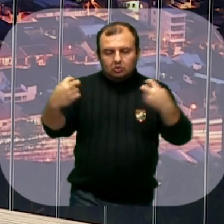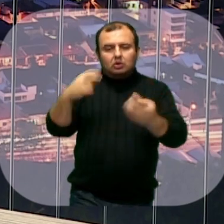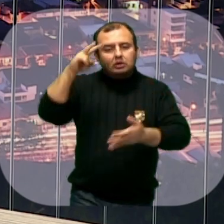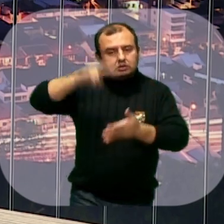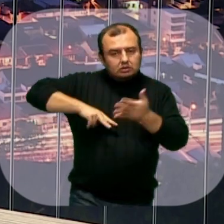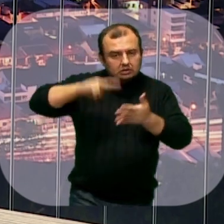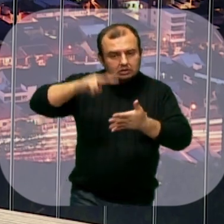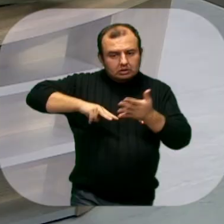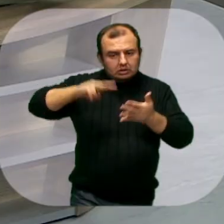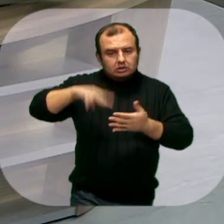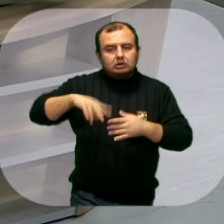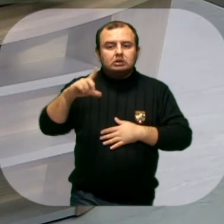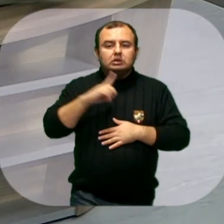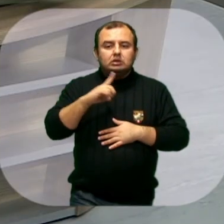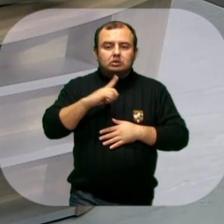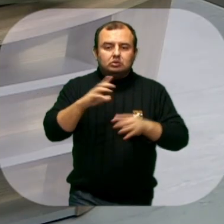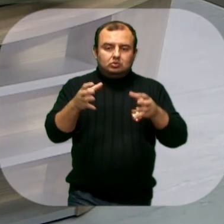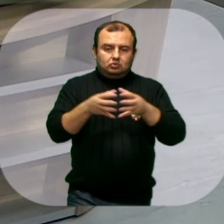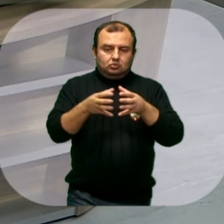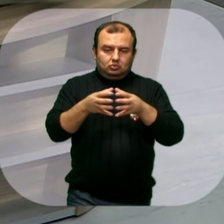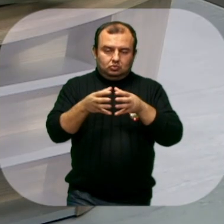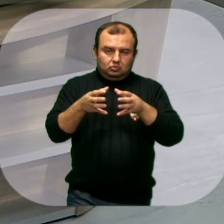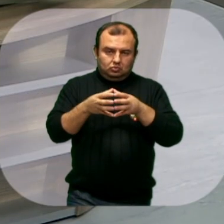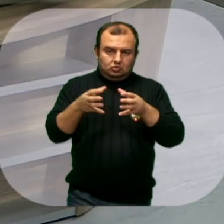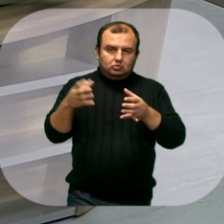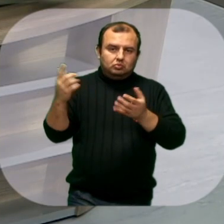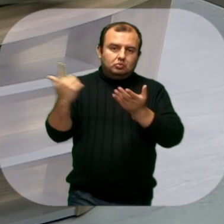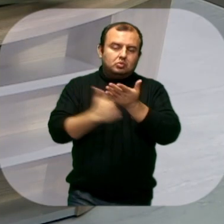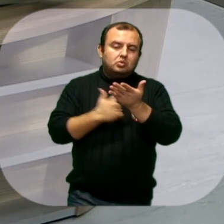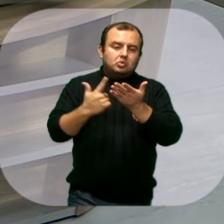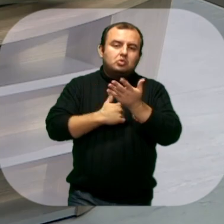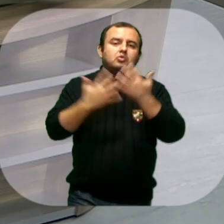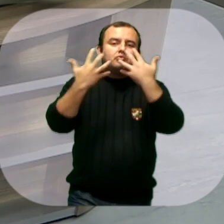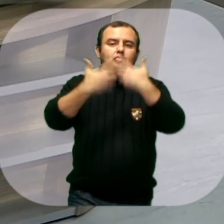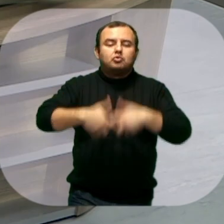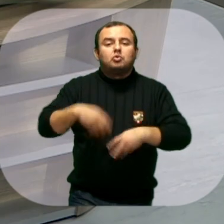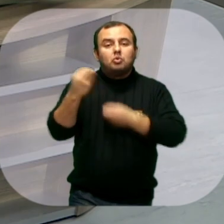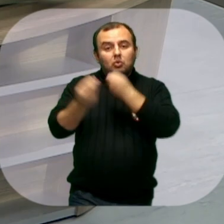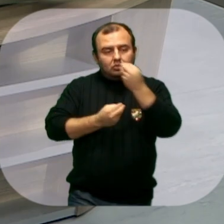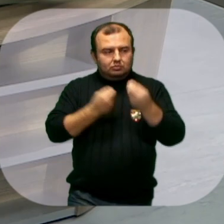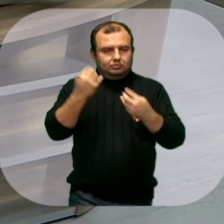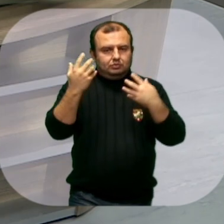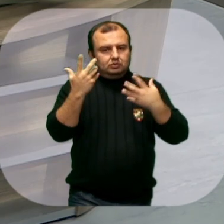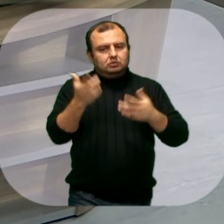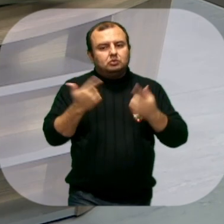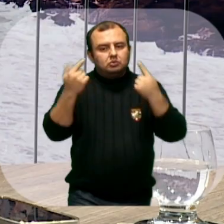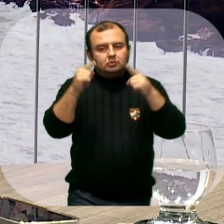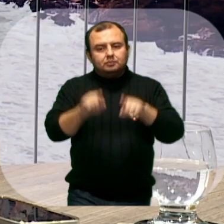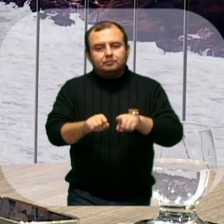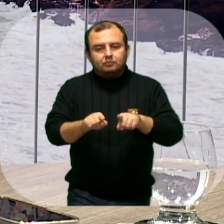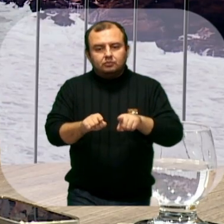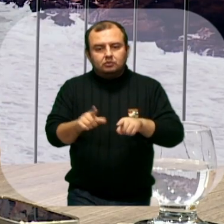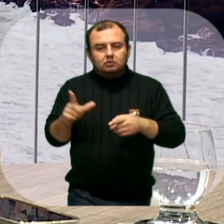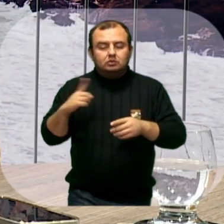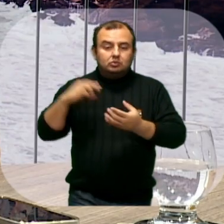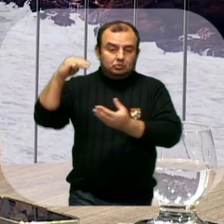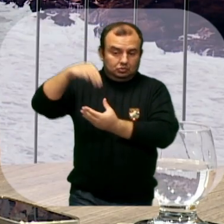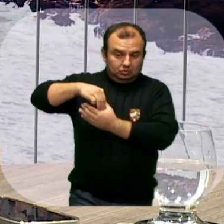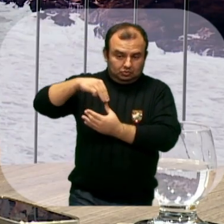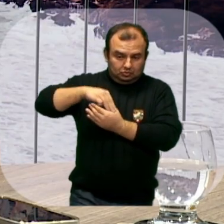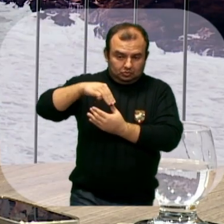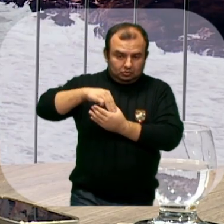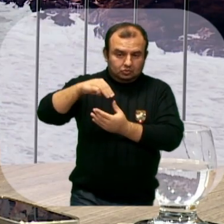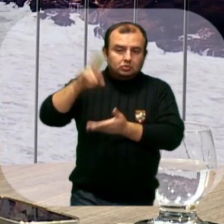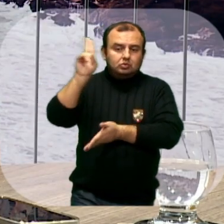leitura também. Nós temos o Clube do Livro, que como funciona. Como é que funciona? Na verdade, é uma parceria com a Univale, com